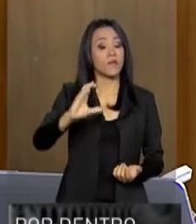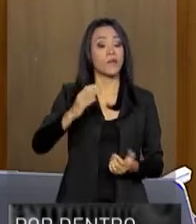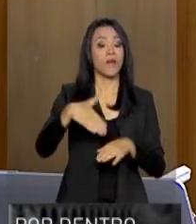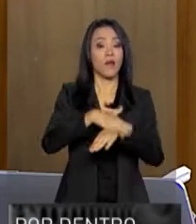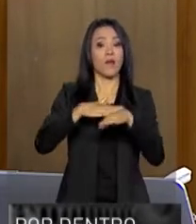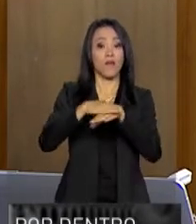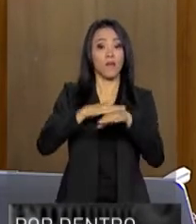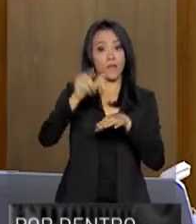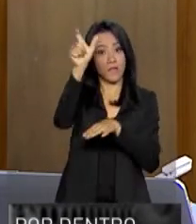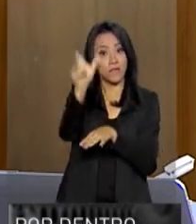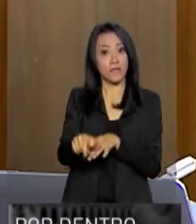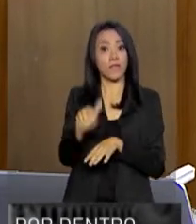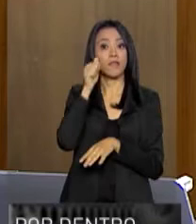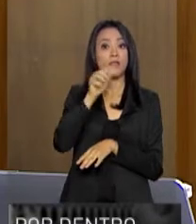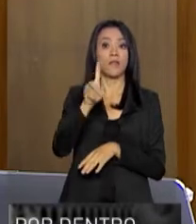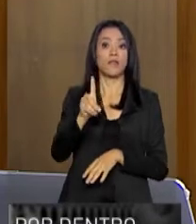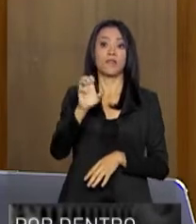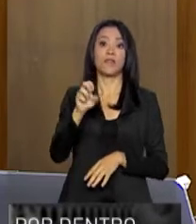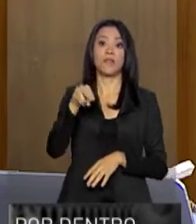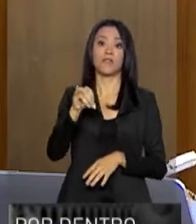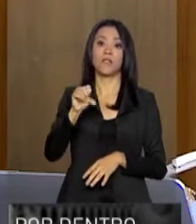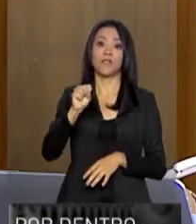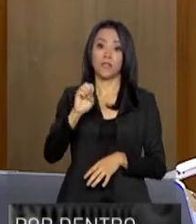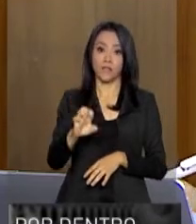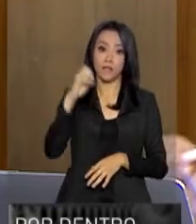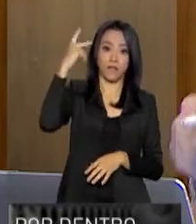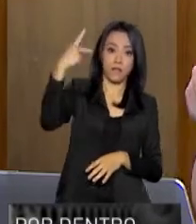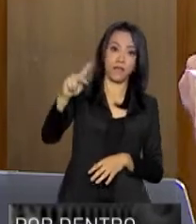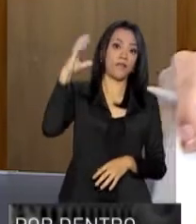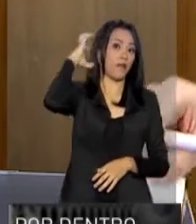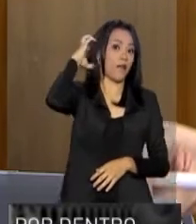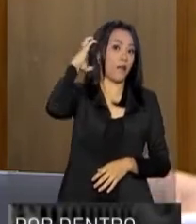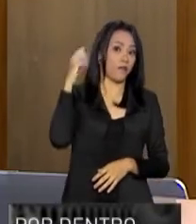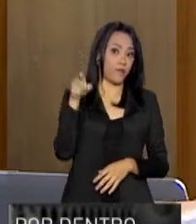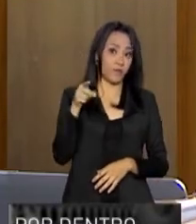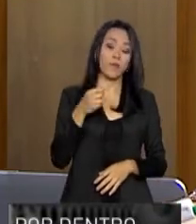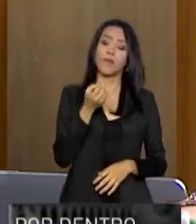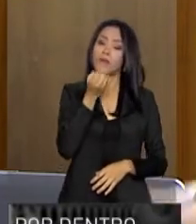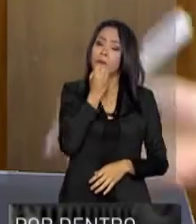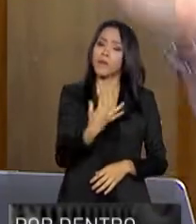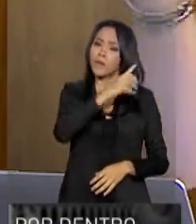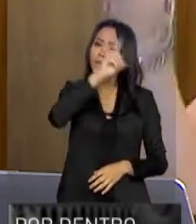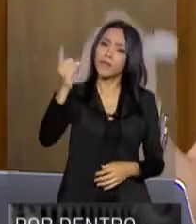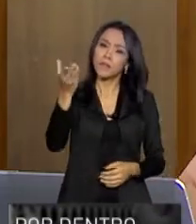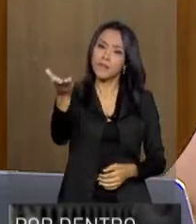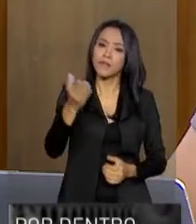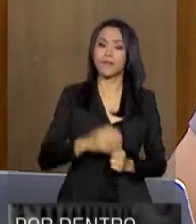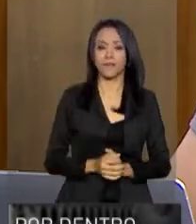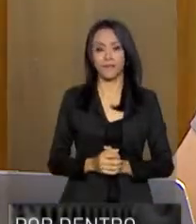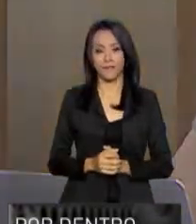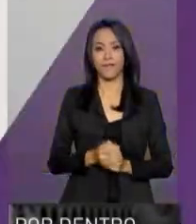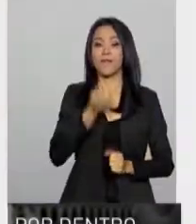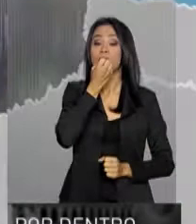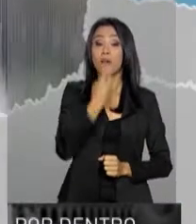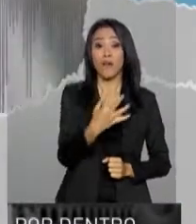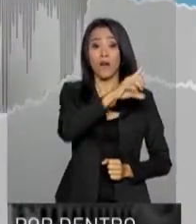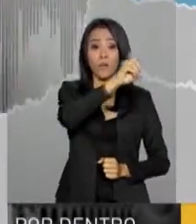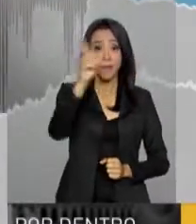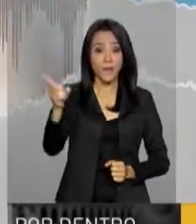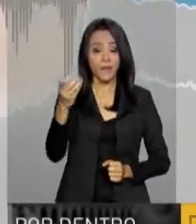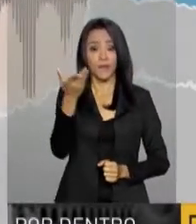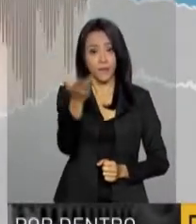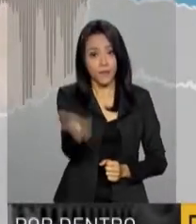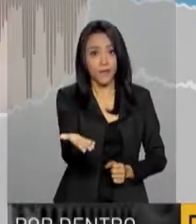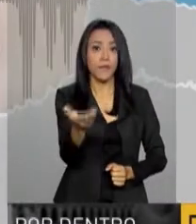denise mello da rádio banda b 550 a m olá denise muito bom dia pra você é bom dia bom dia ministro